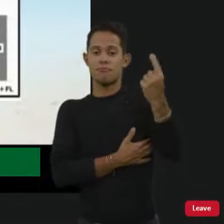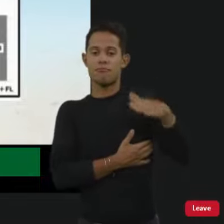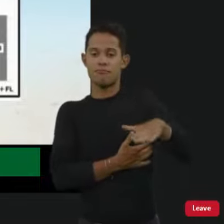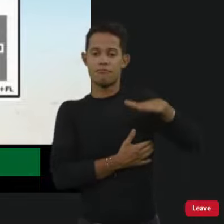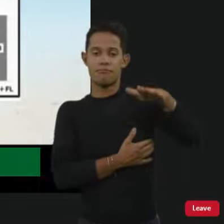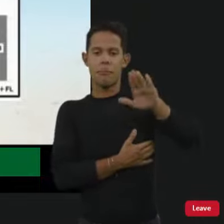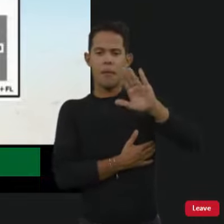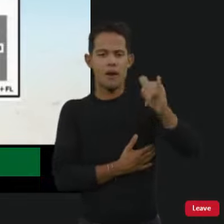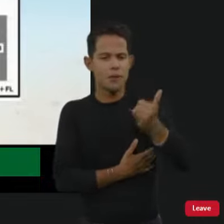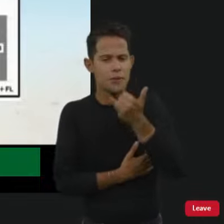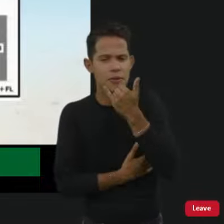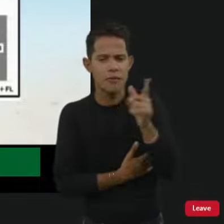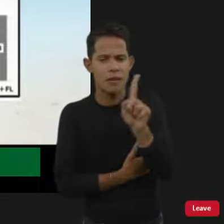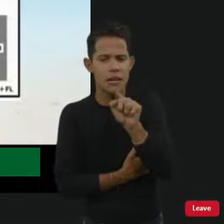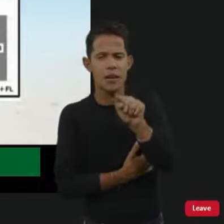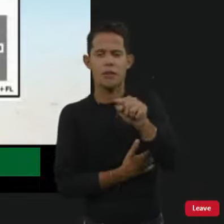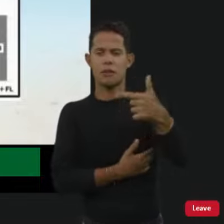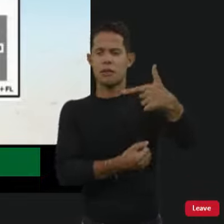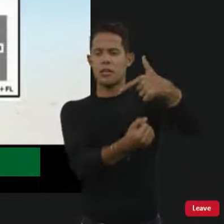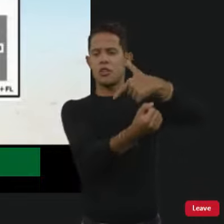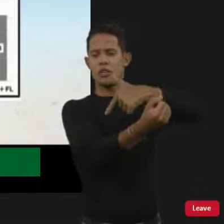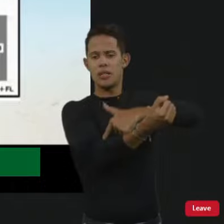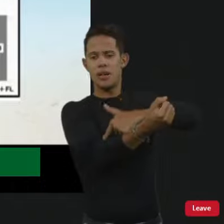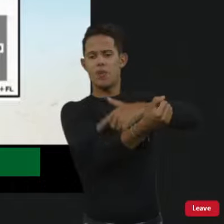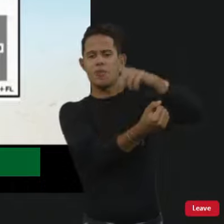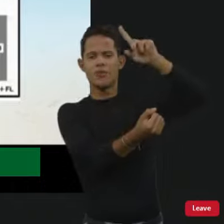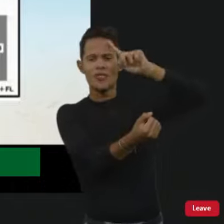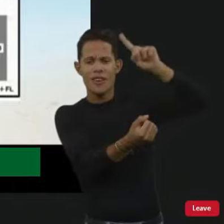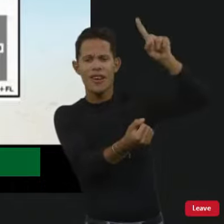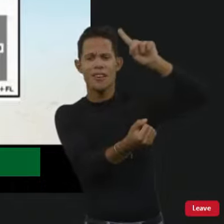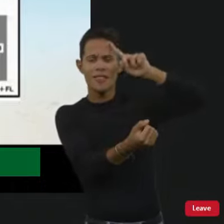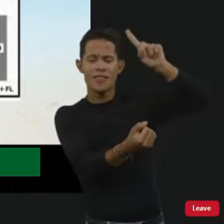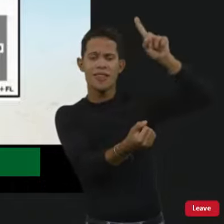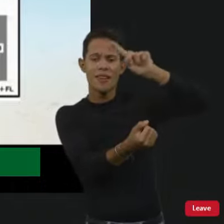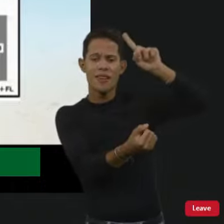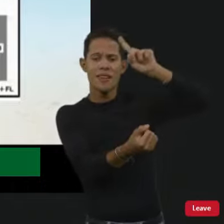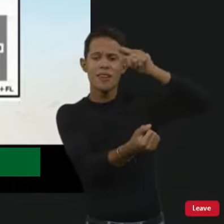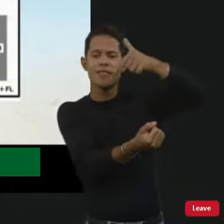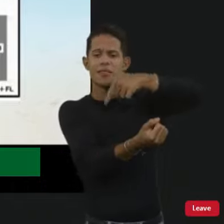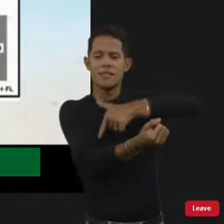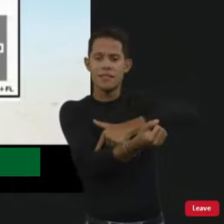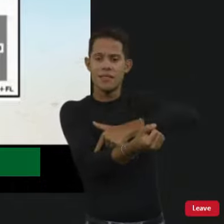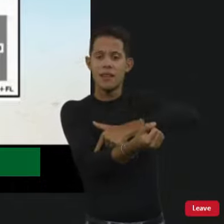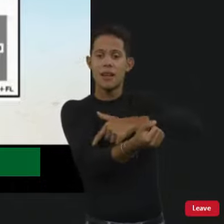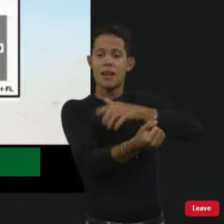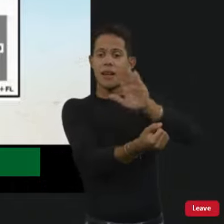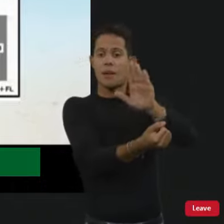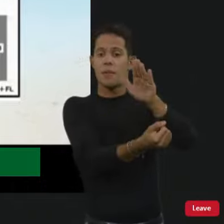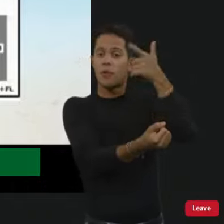justifica você fazer uma injeção todos os dias a um custo elevado